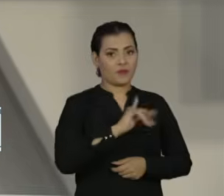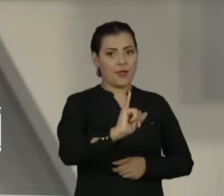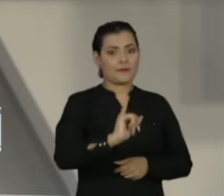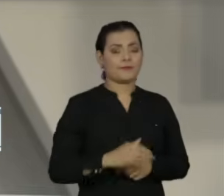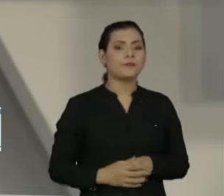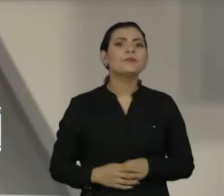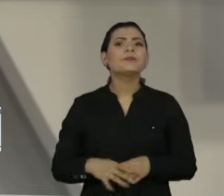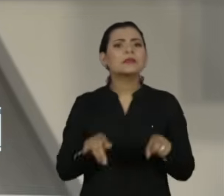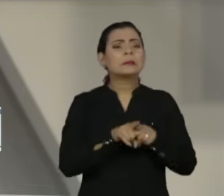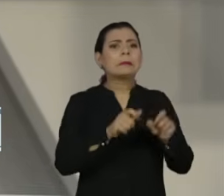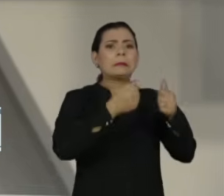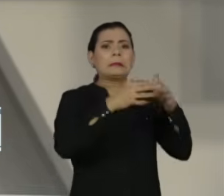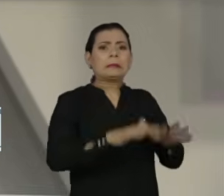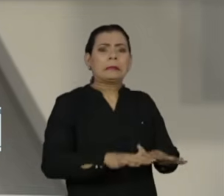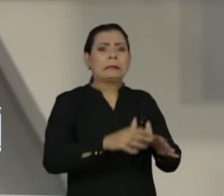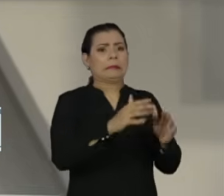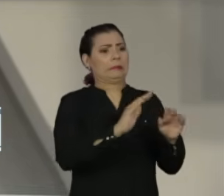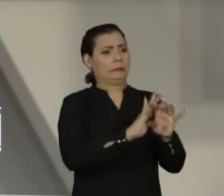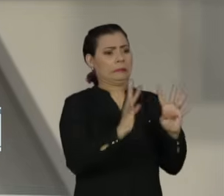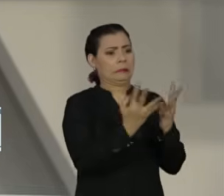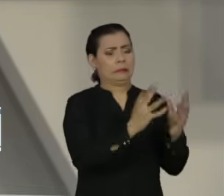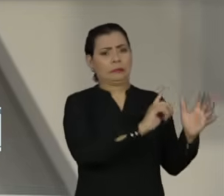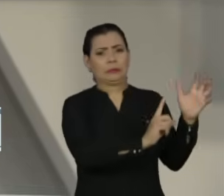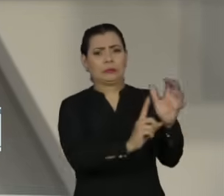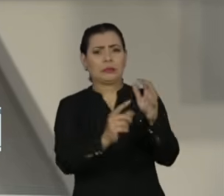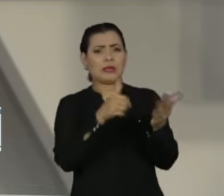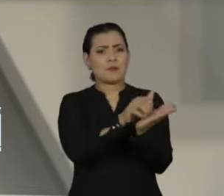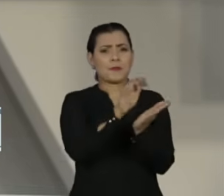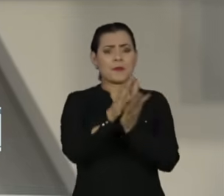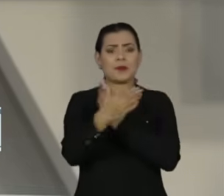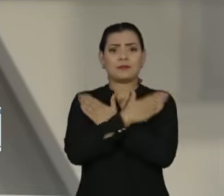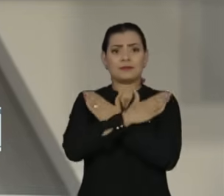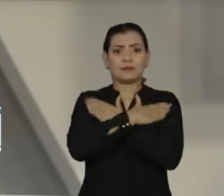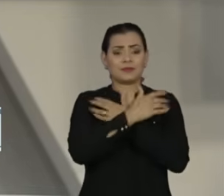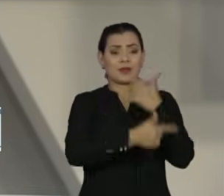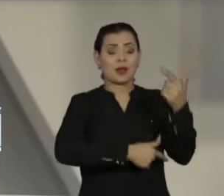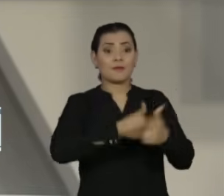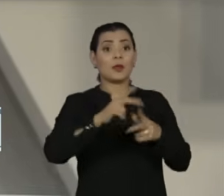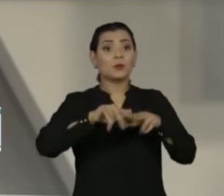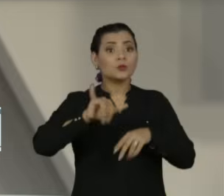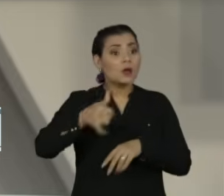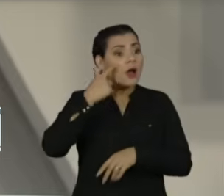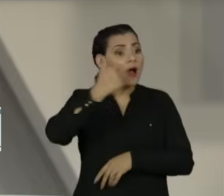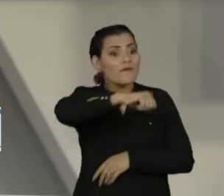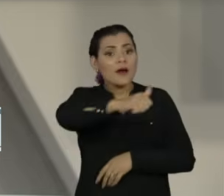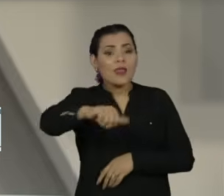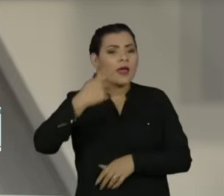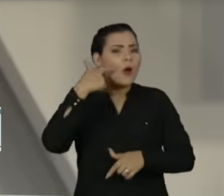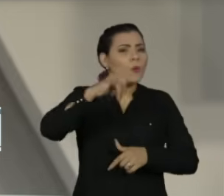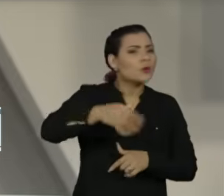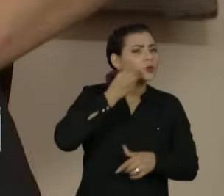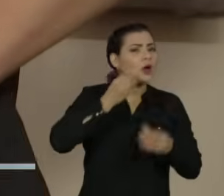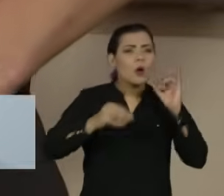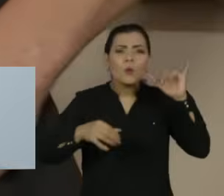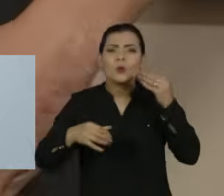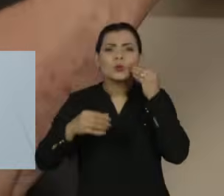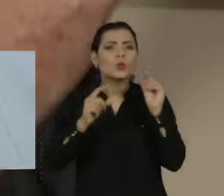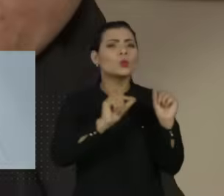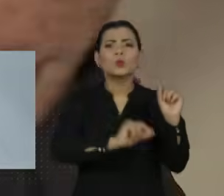crise, pandemia, perda de empregos, é preciso analisar com muita cautela todas as oportunidades. Veja este e outros destaques.